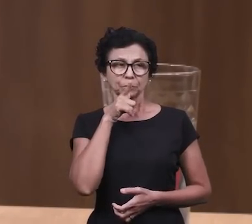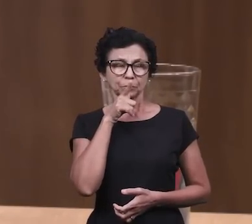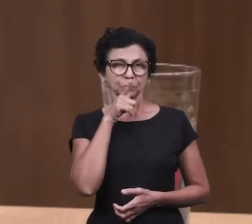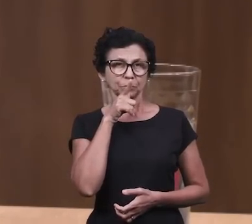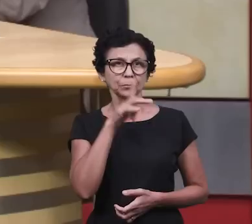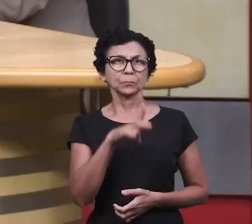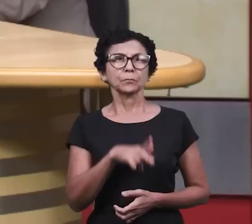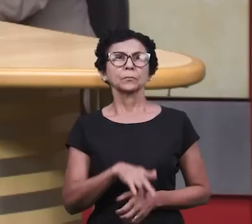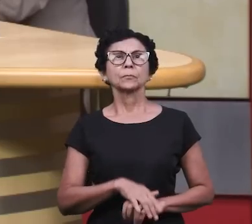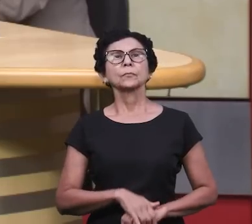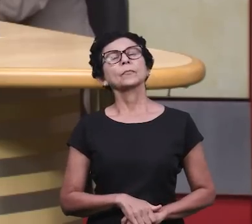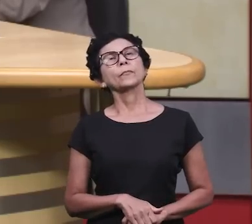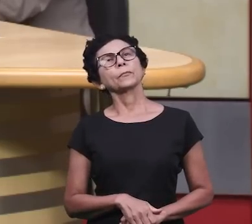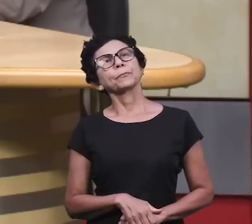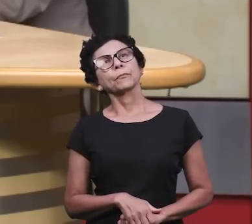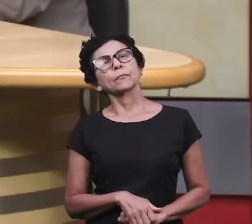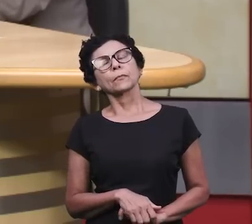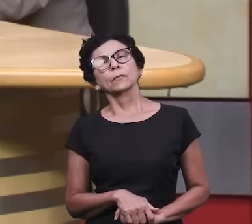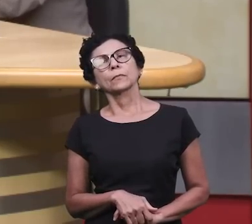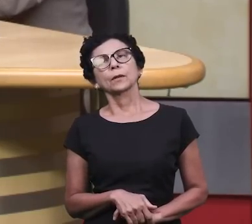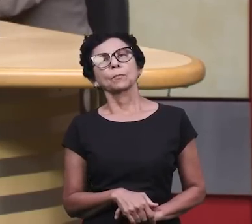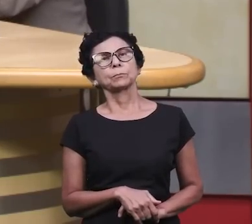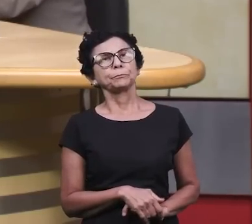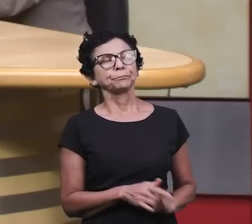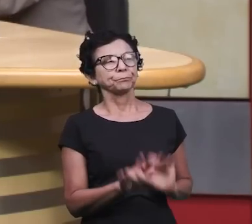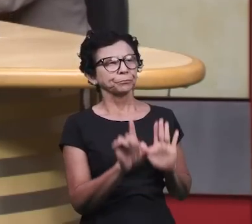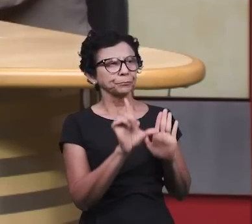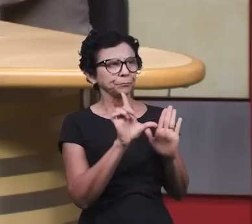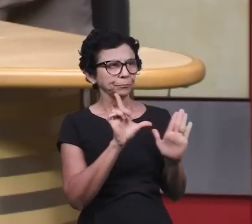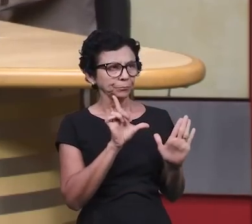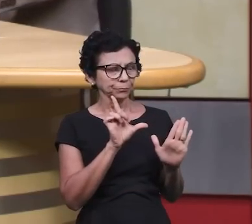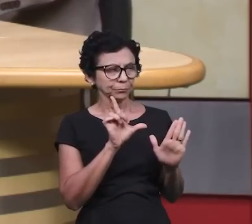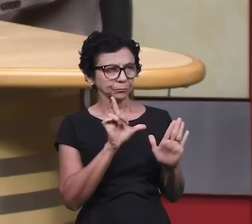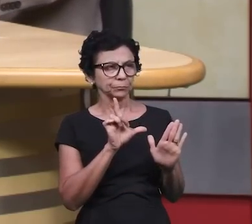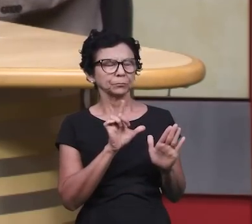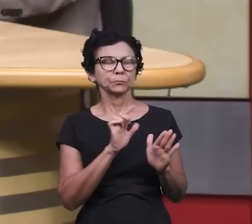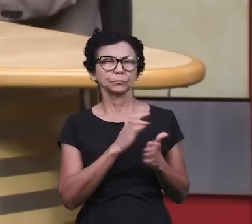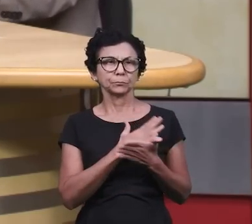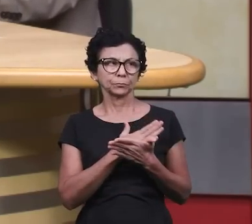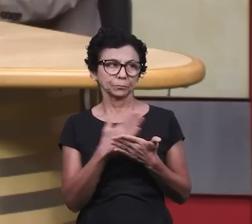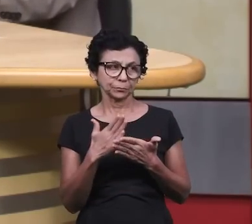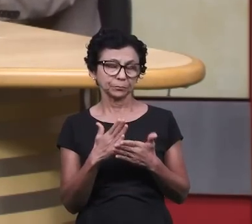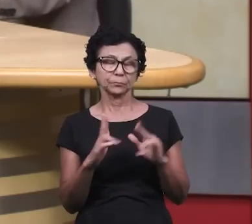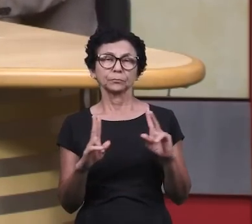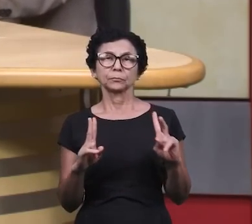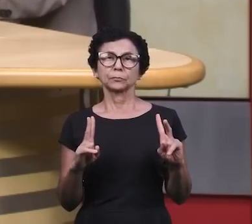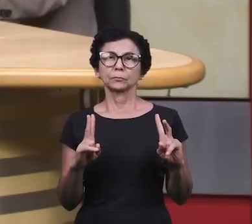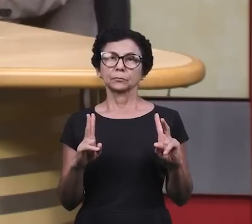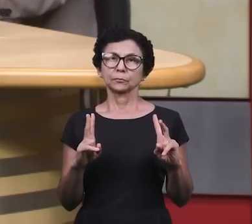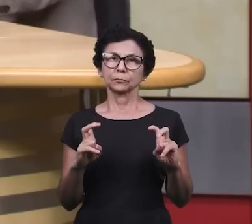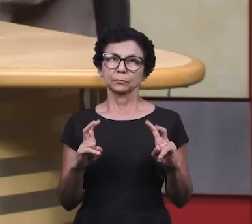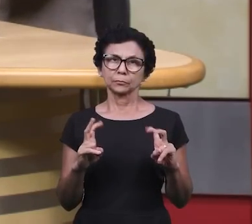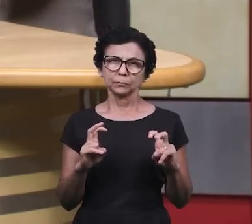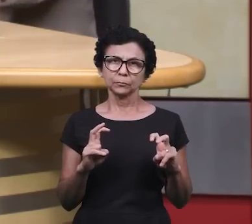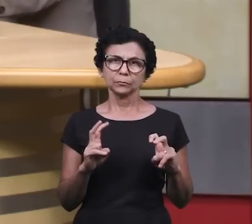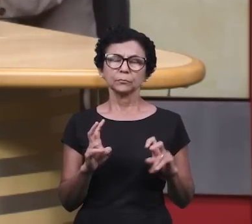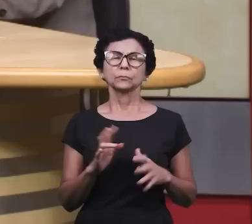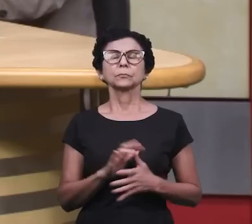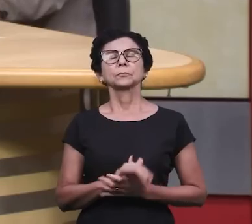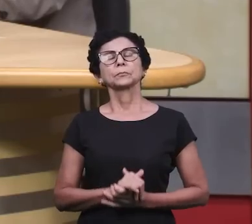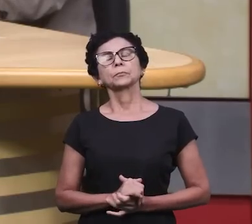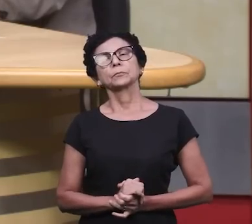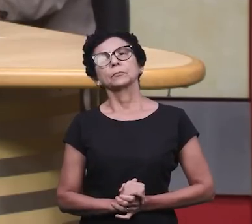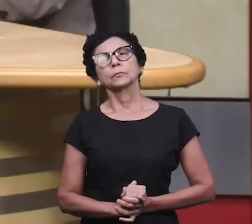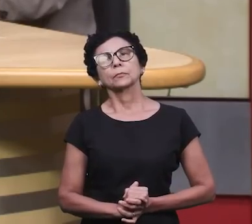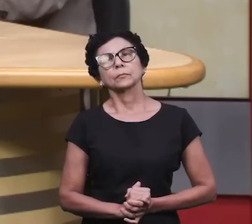Gilson, antes de você entrar nesse assunto que os irmãos querem